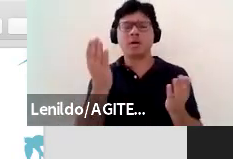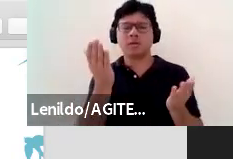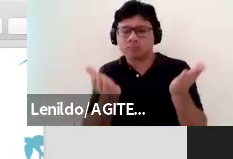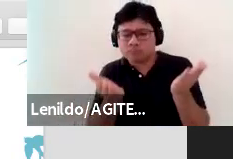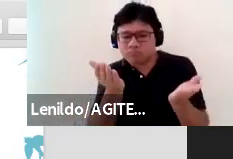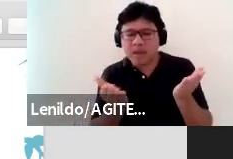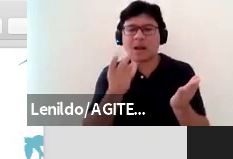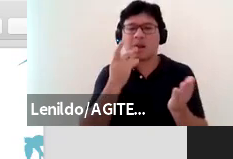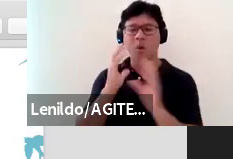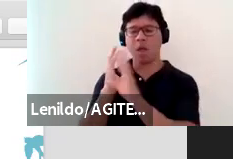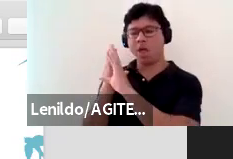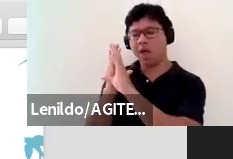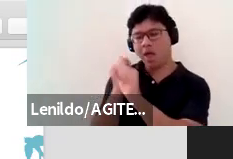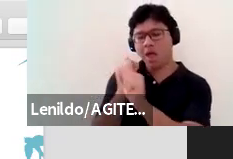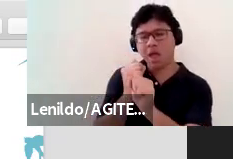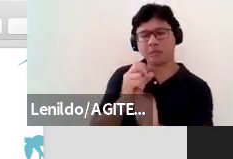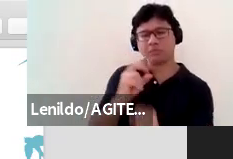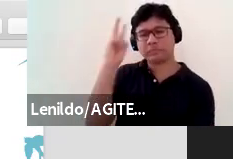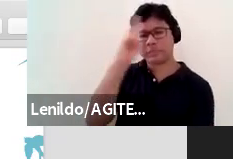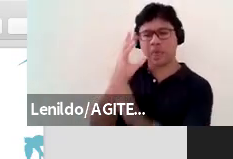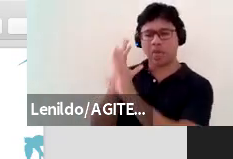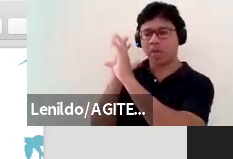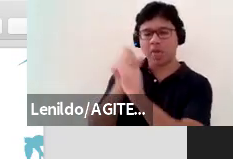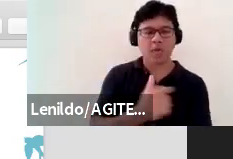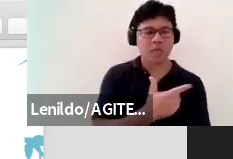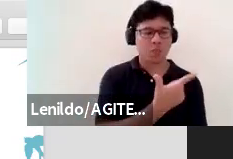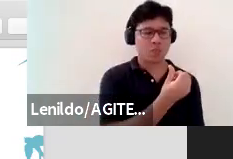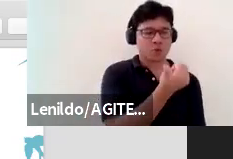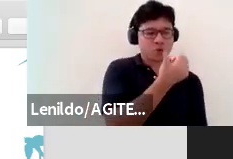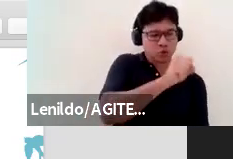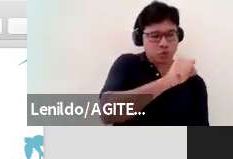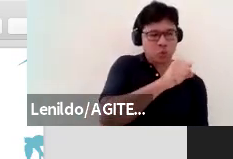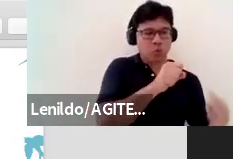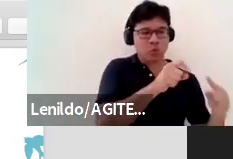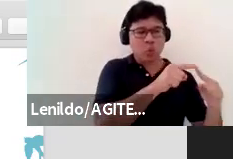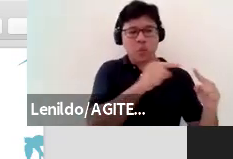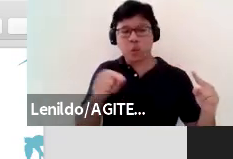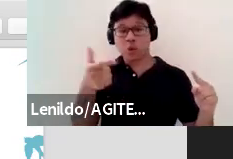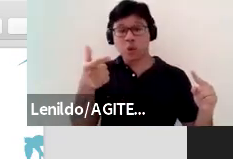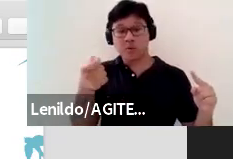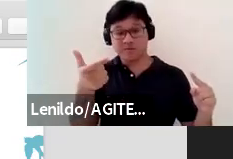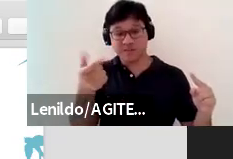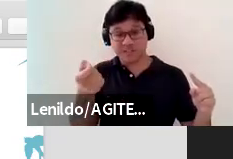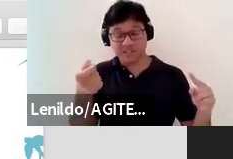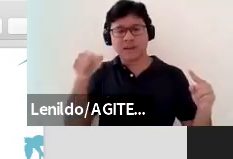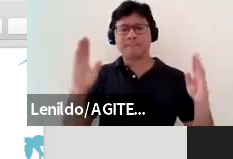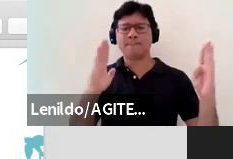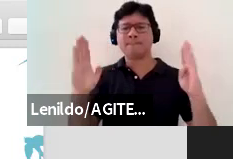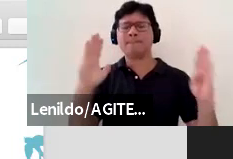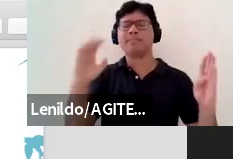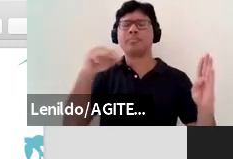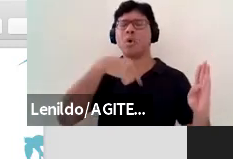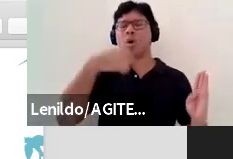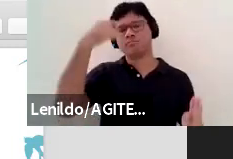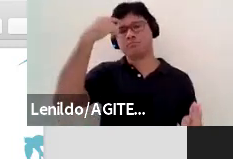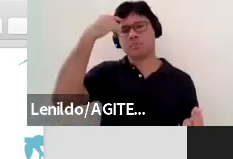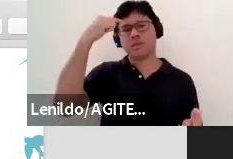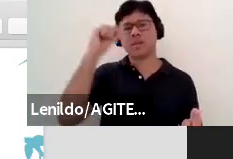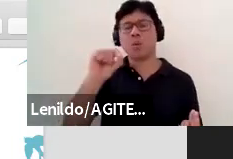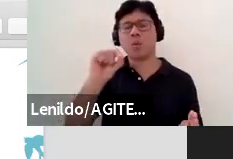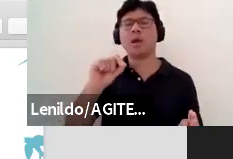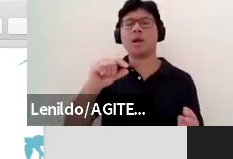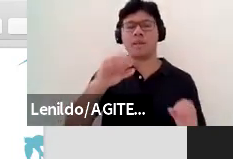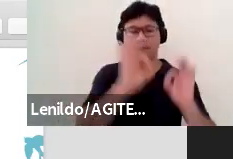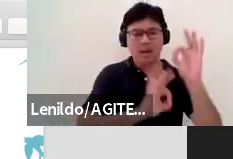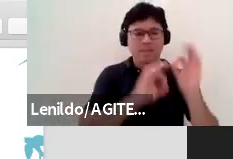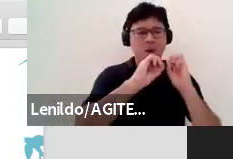últimos 3 anos, de 2018 para cá, a gente pode dizer, e quem faz as nossas oficinas